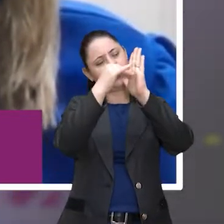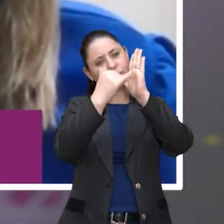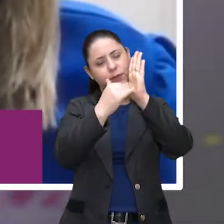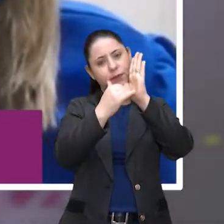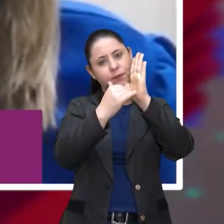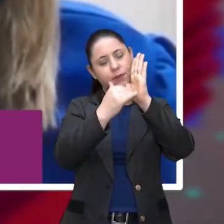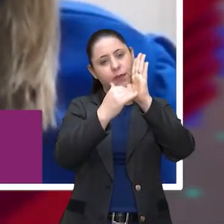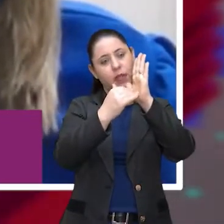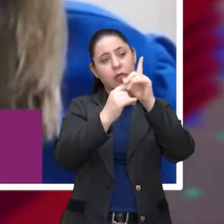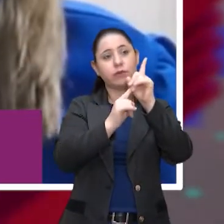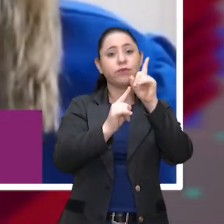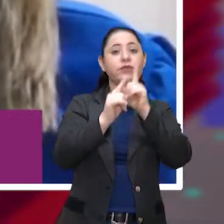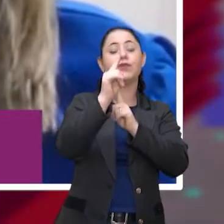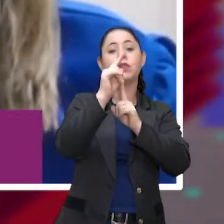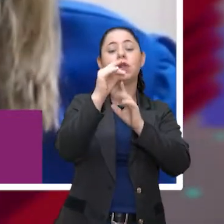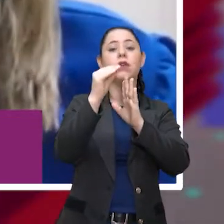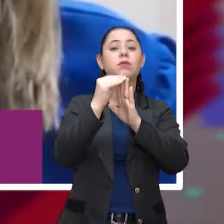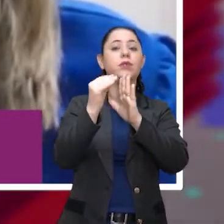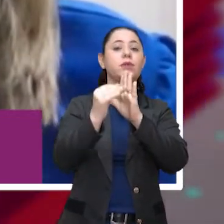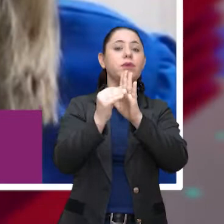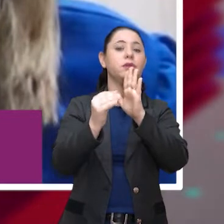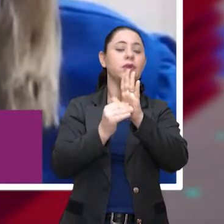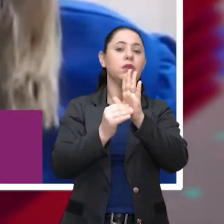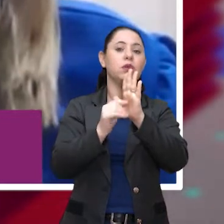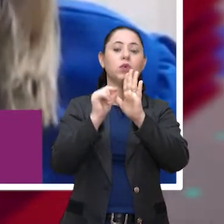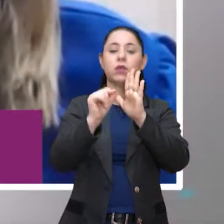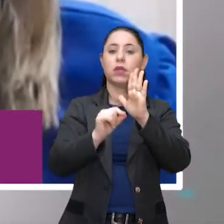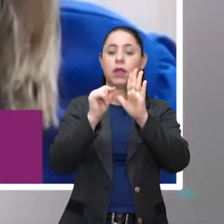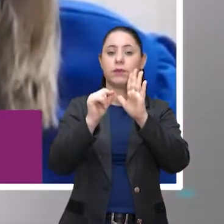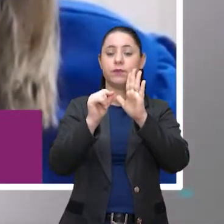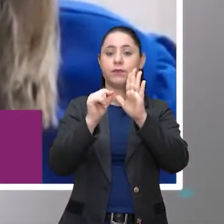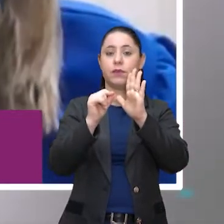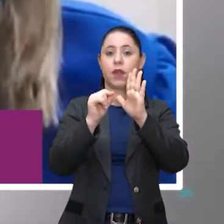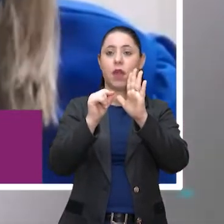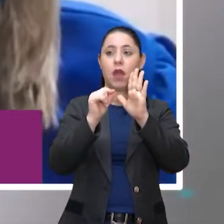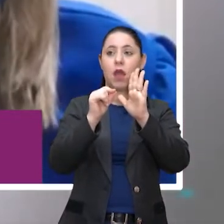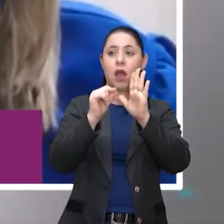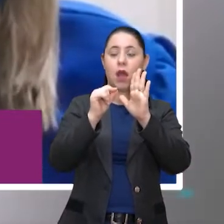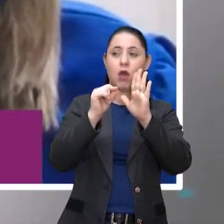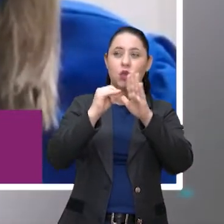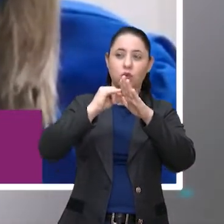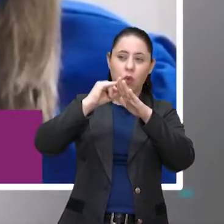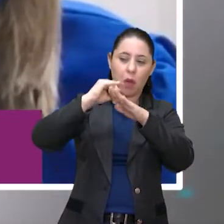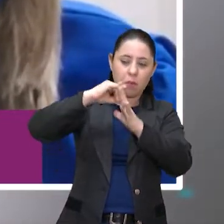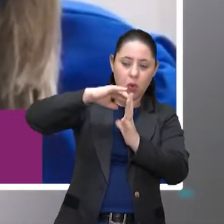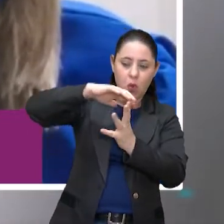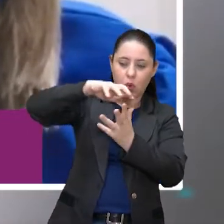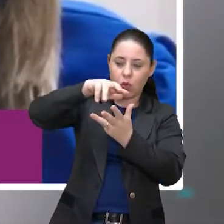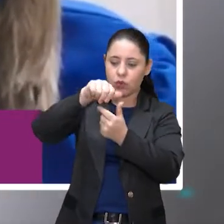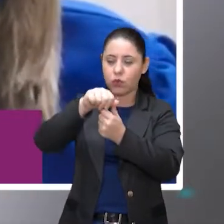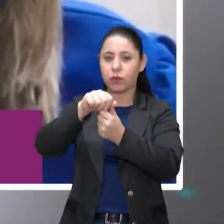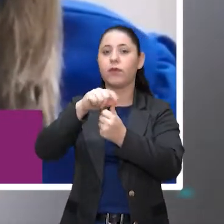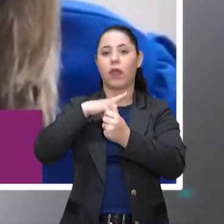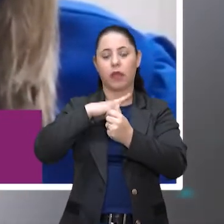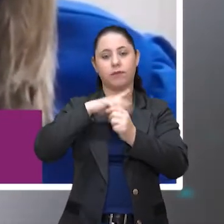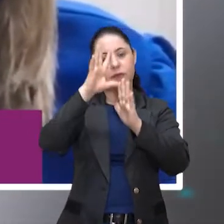classificação. Conforme a classificação de Behards, que é uma classificação internacional que define